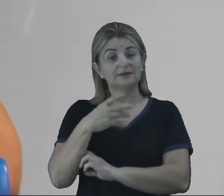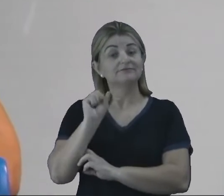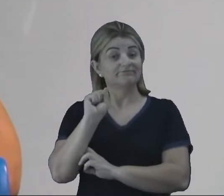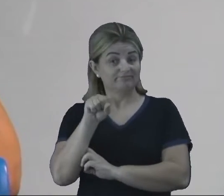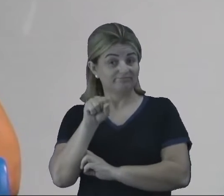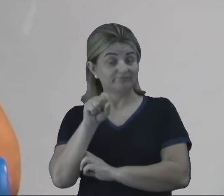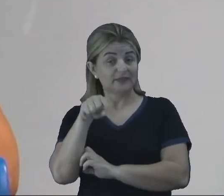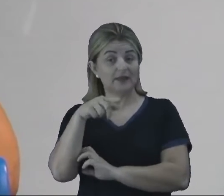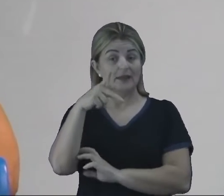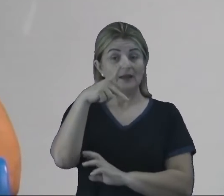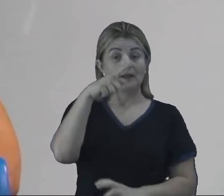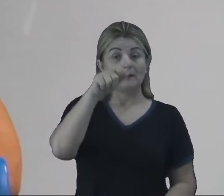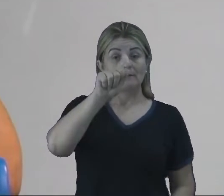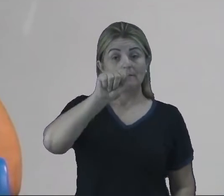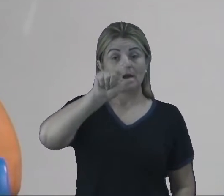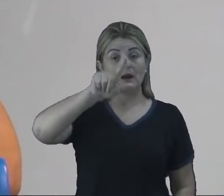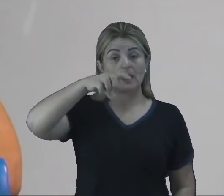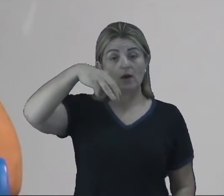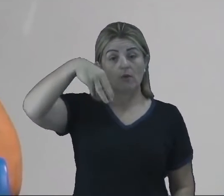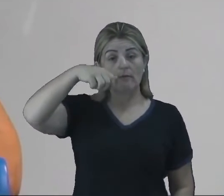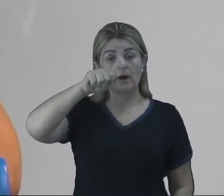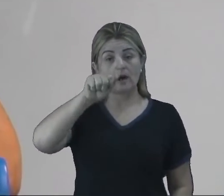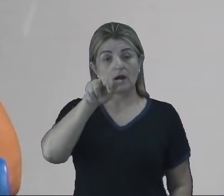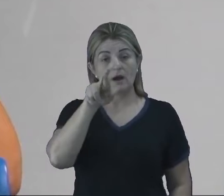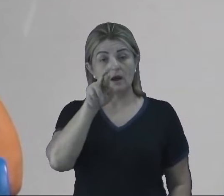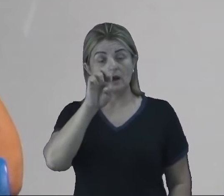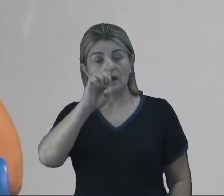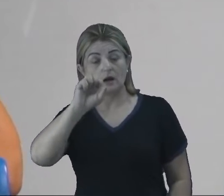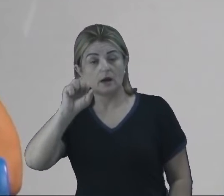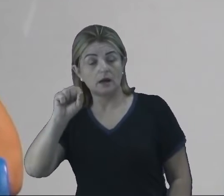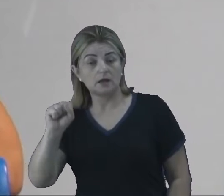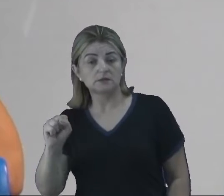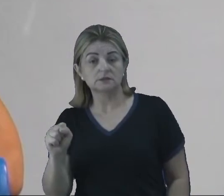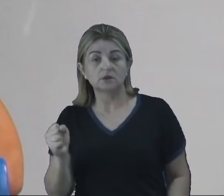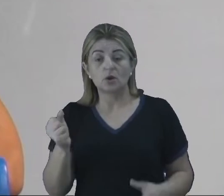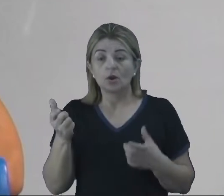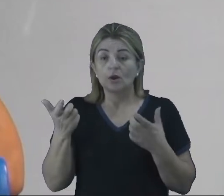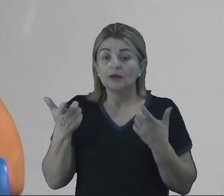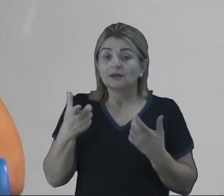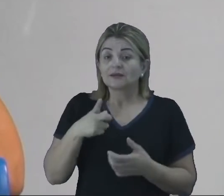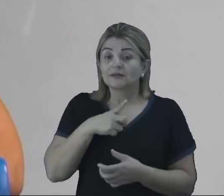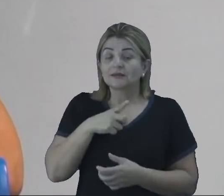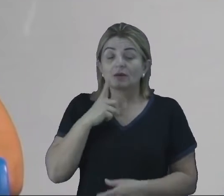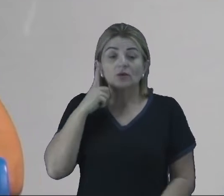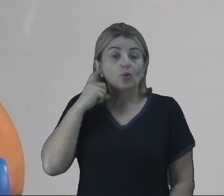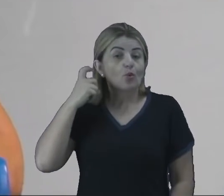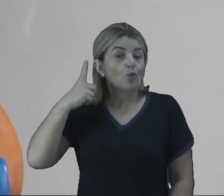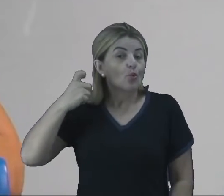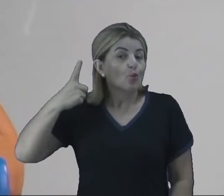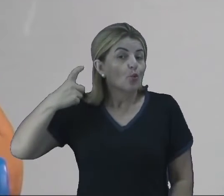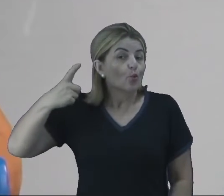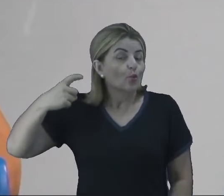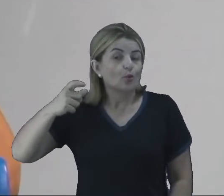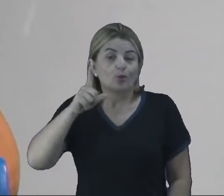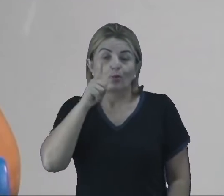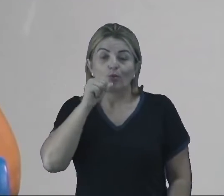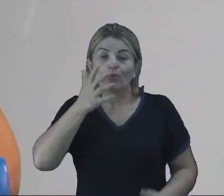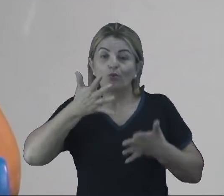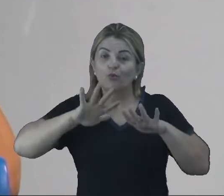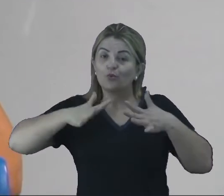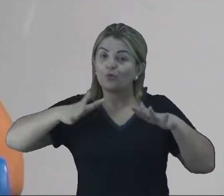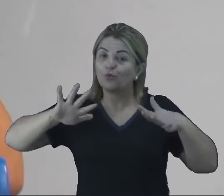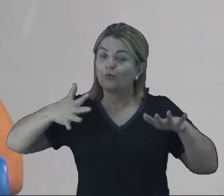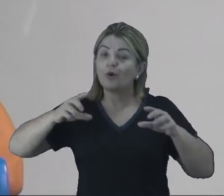ao texto, porque é no texto que eu vou encontrar a inter-relação para poder escolher a melhor